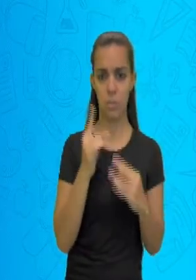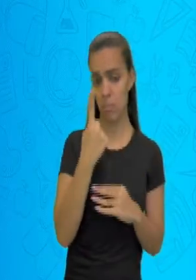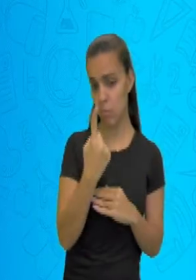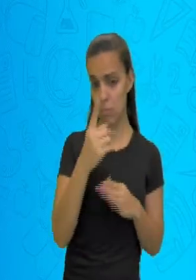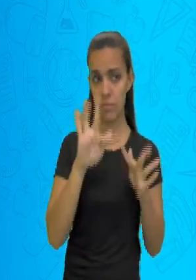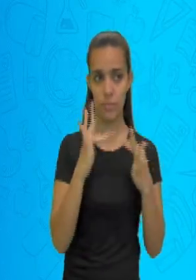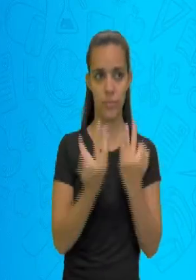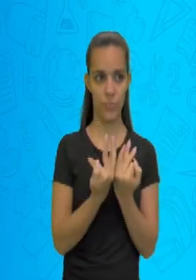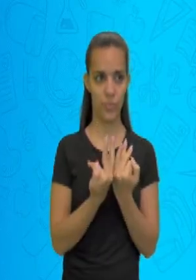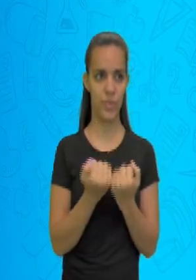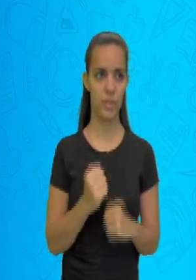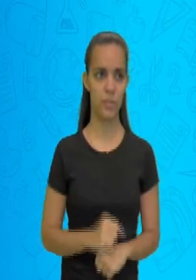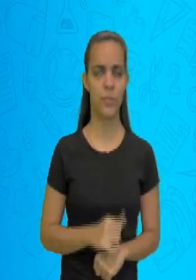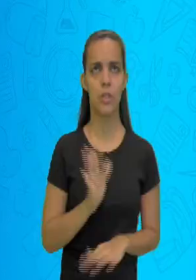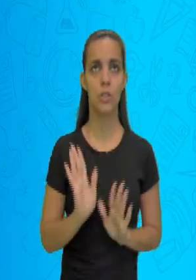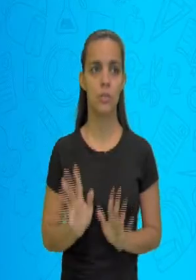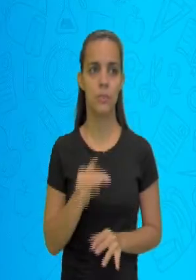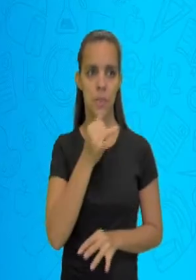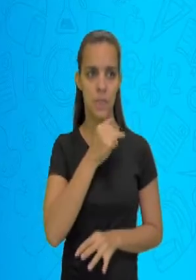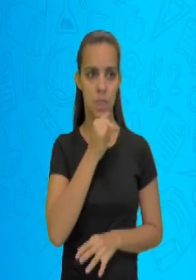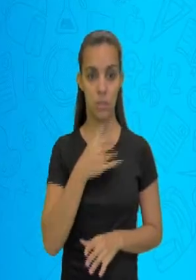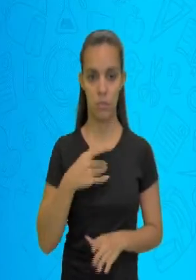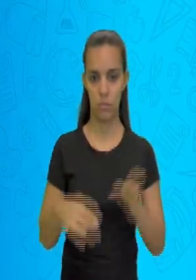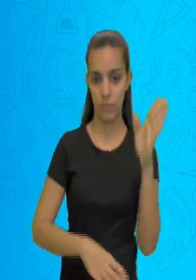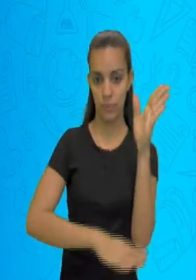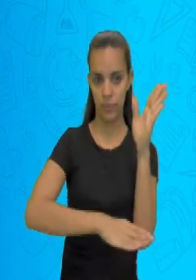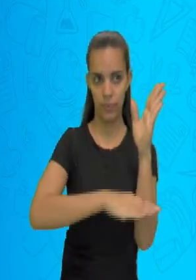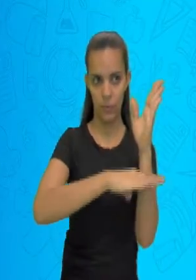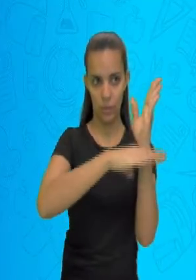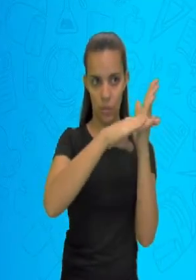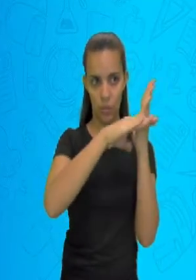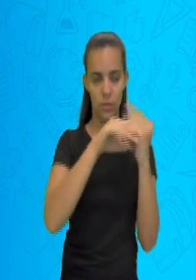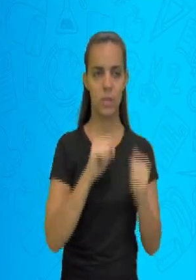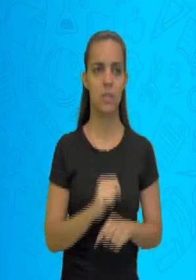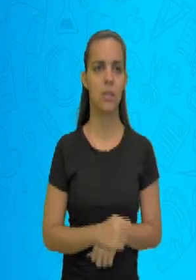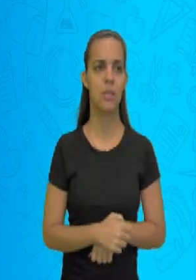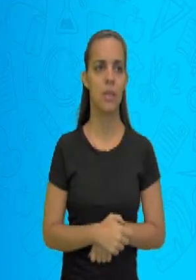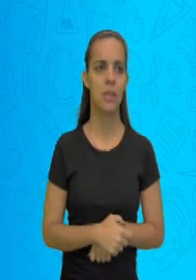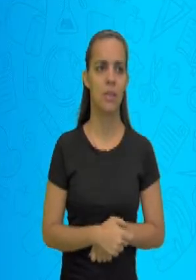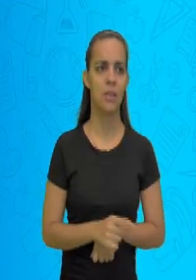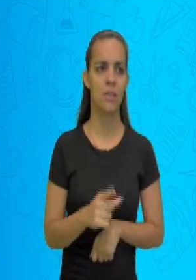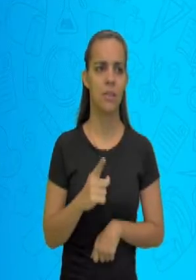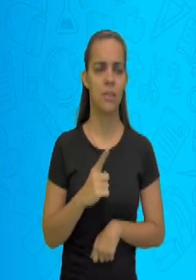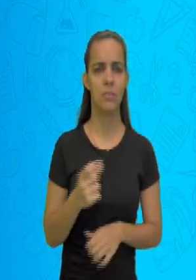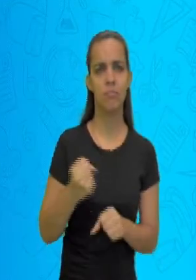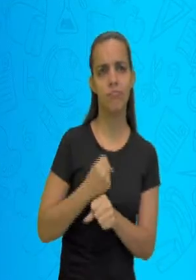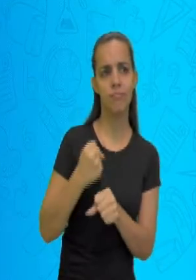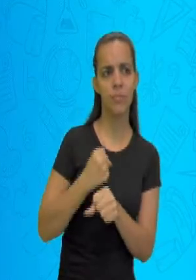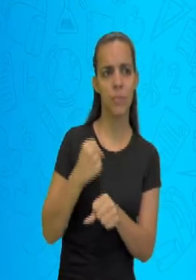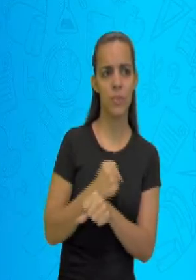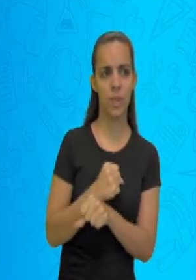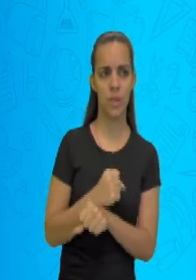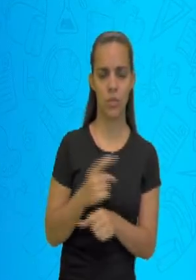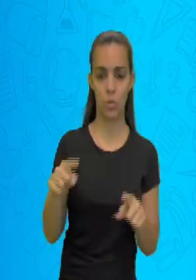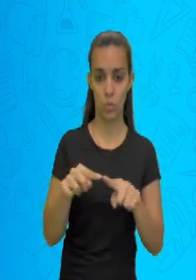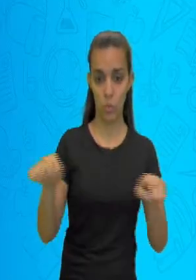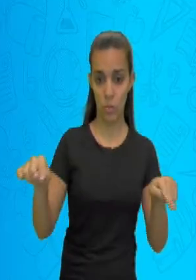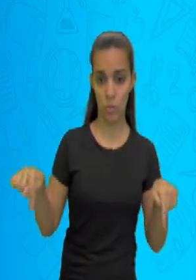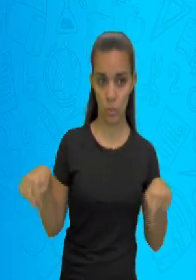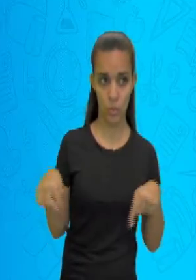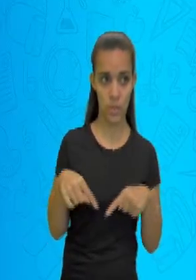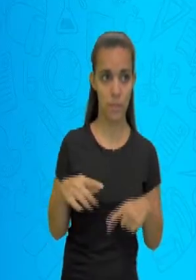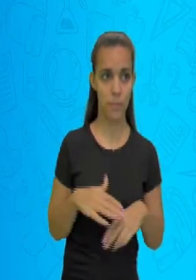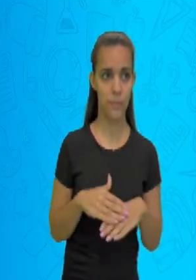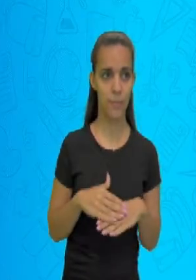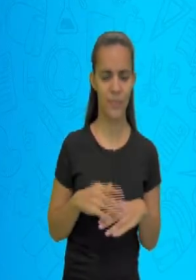família. Já, por exemplo, os edifícios, os prédios, eles são construídos dentro de um espaço